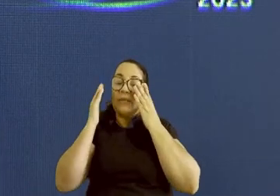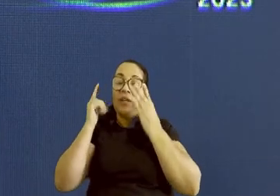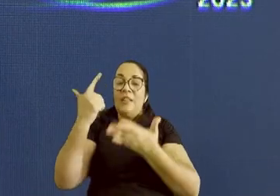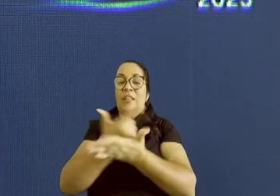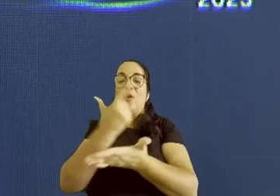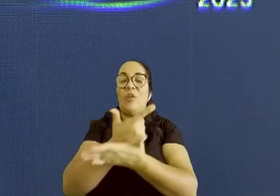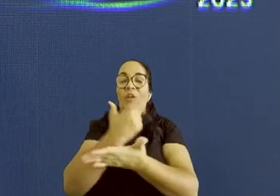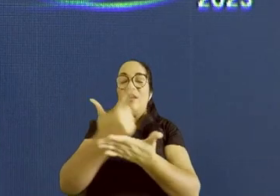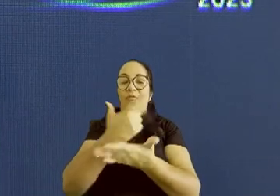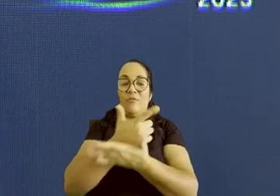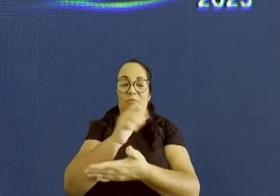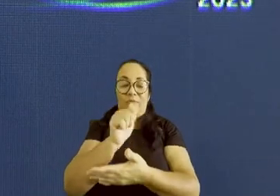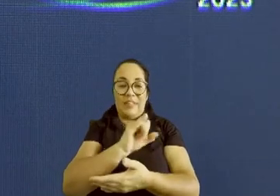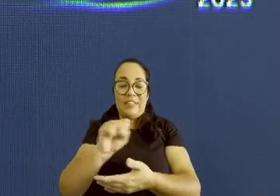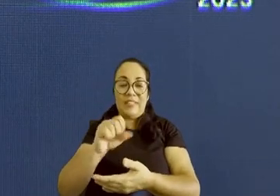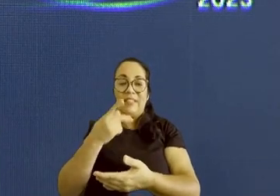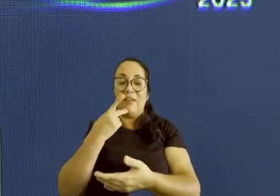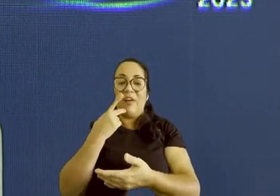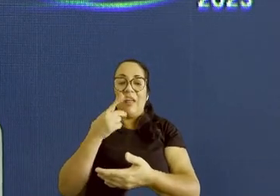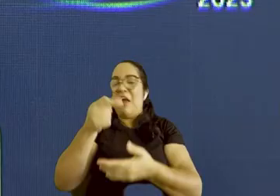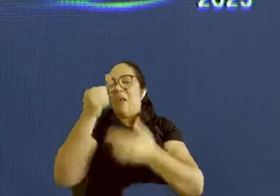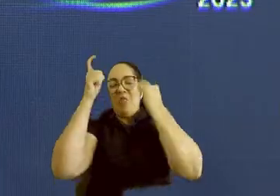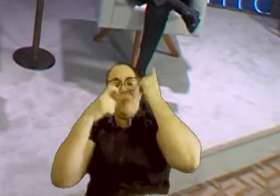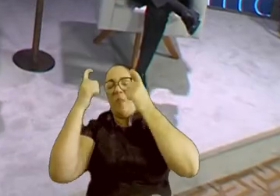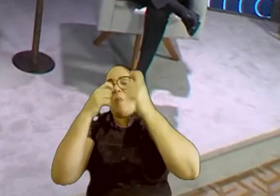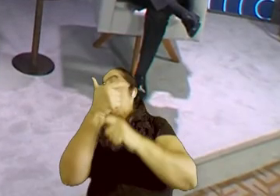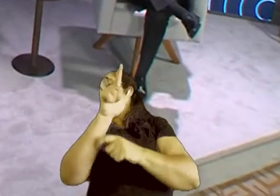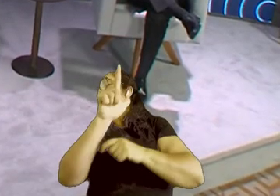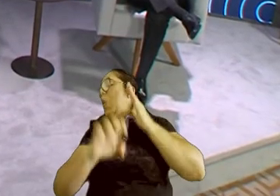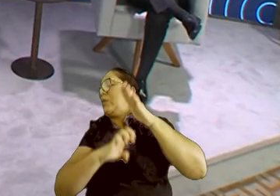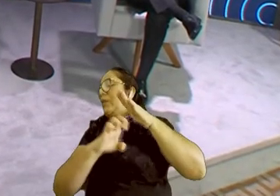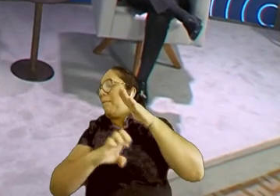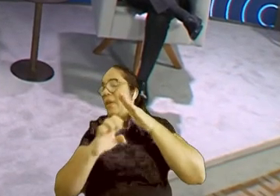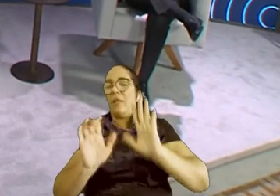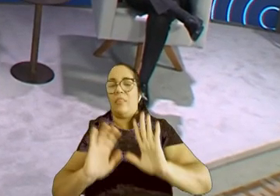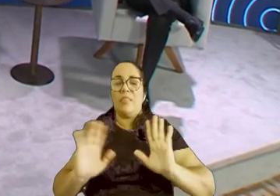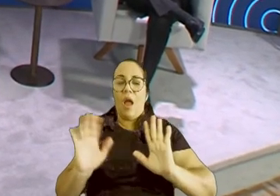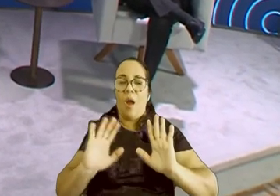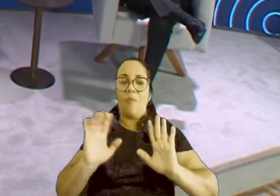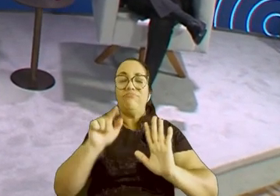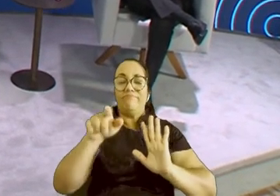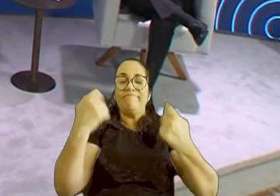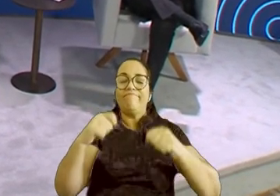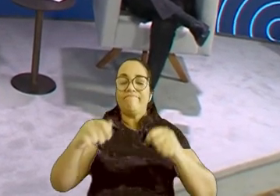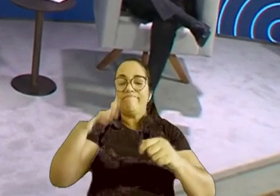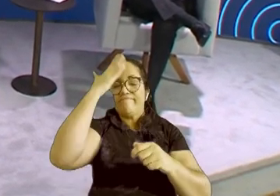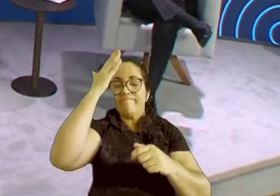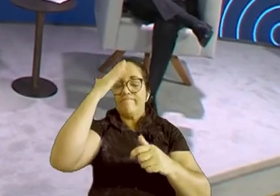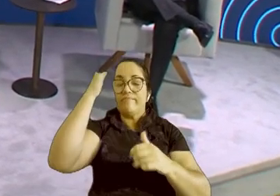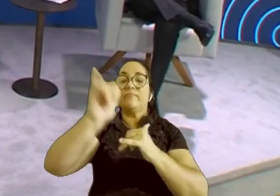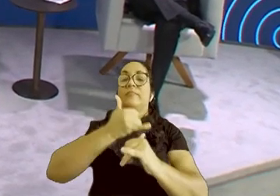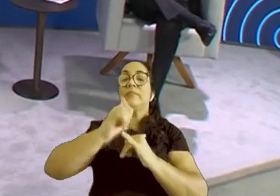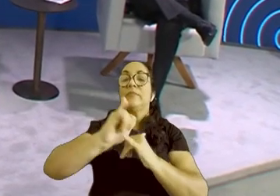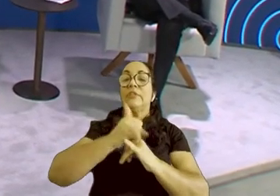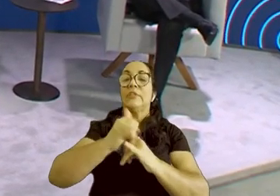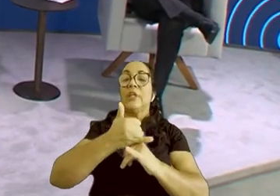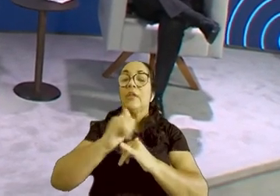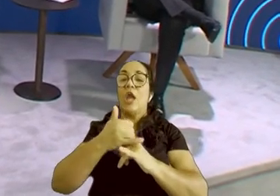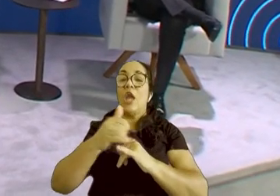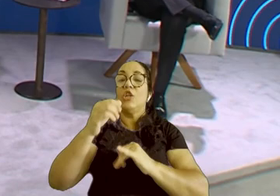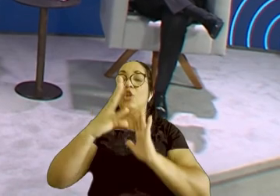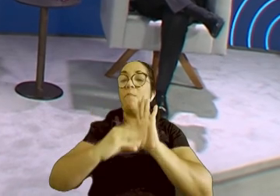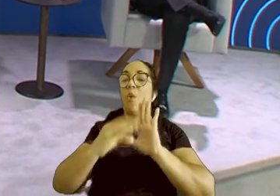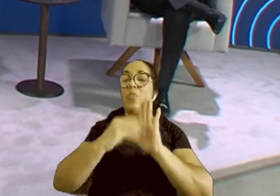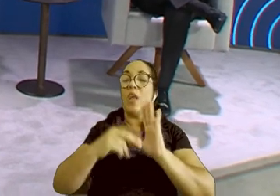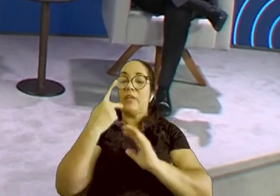concorrente né Cada transição de mercado seja Econômica cada turbulência se você sai do outro lado bem você sai mais forte e sai